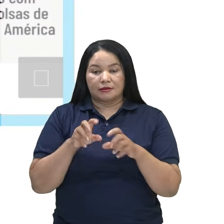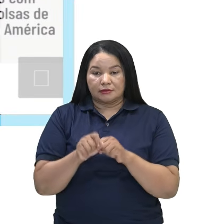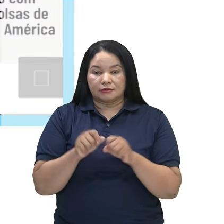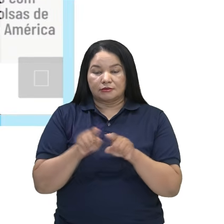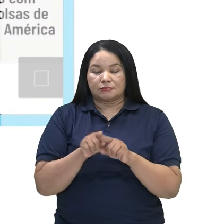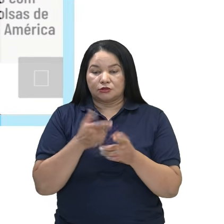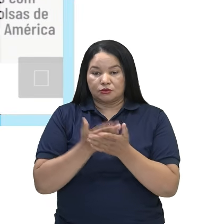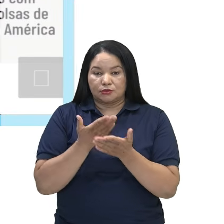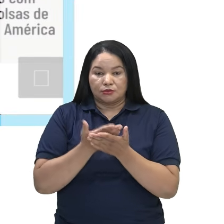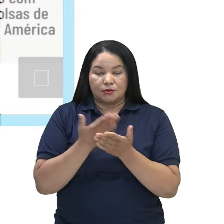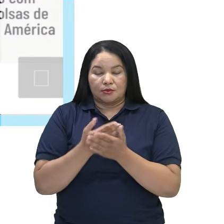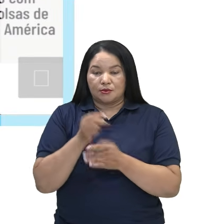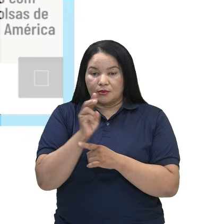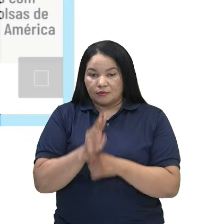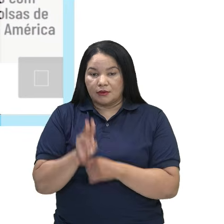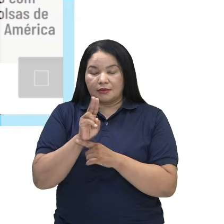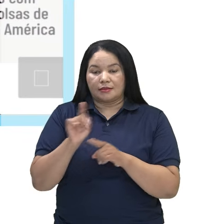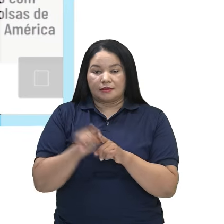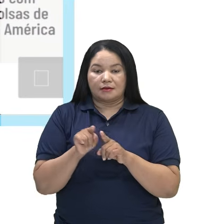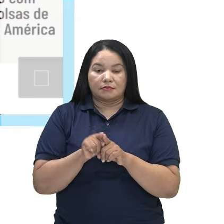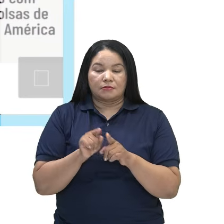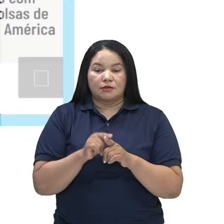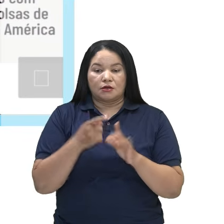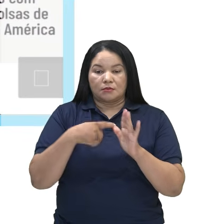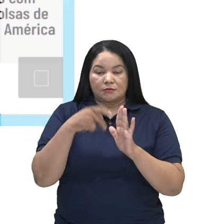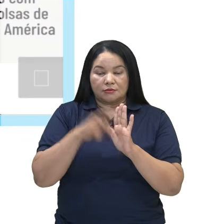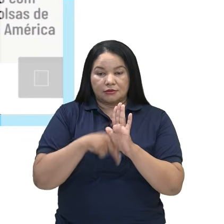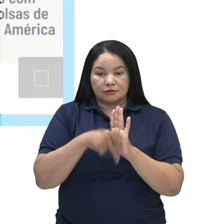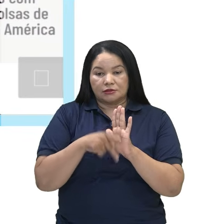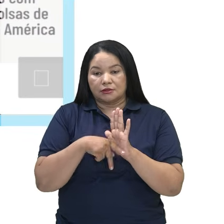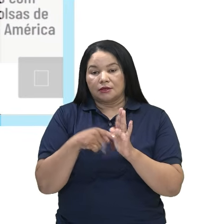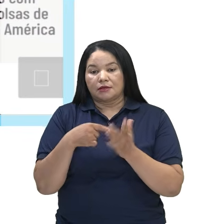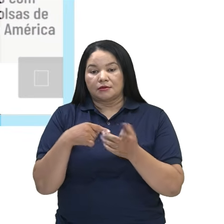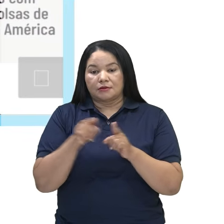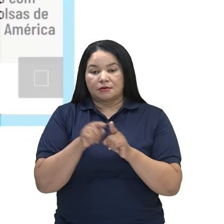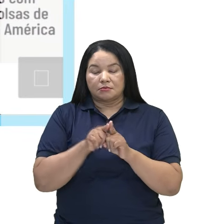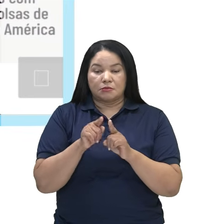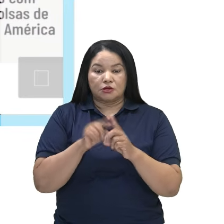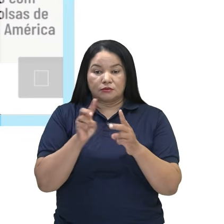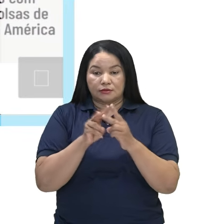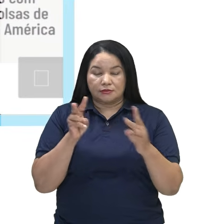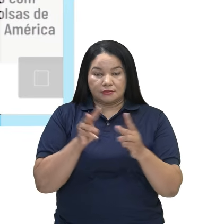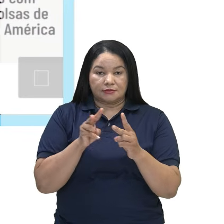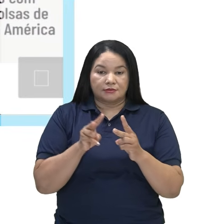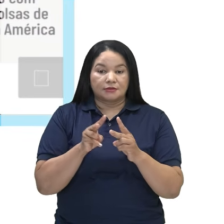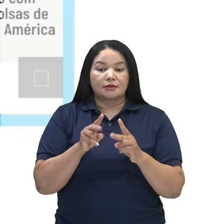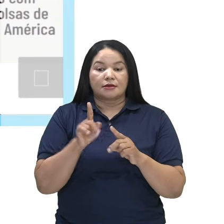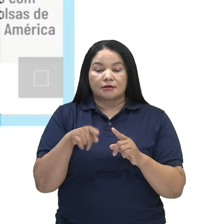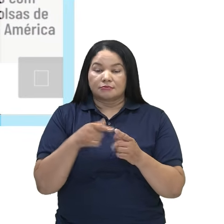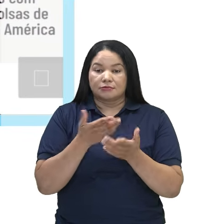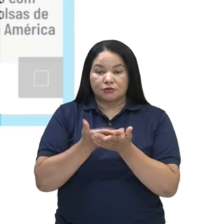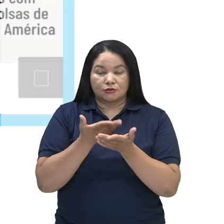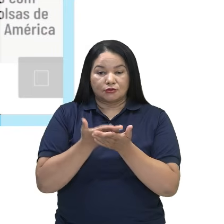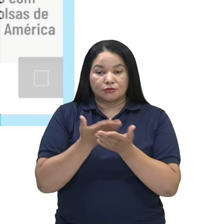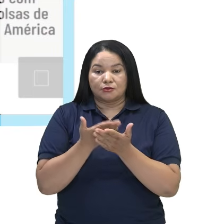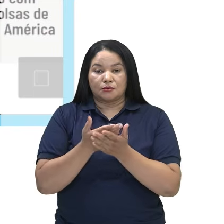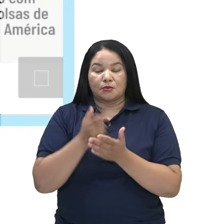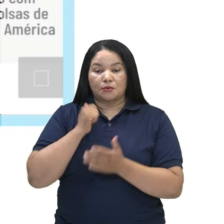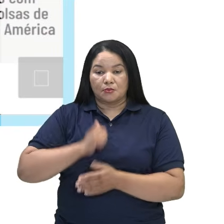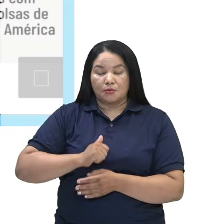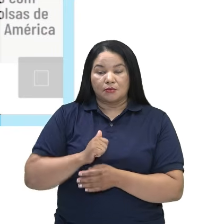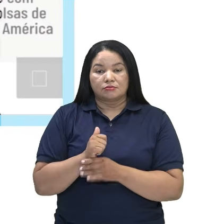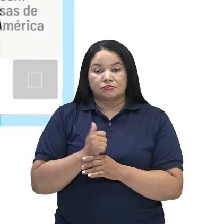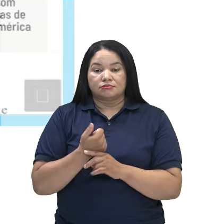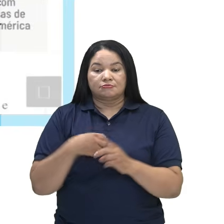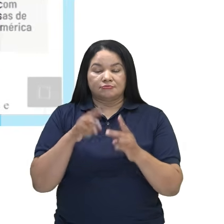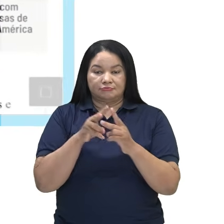universitários. Programa Internacionalização com Inclusão oferece bolsas de intercâmbio para a América Latina. Então